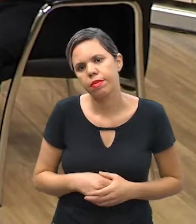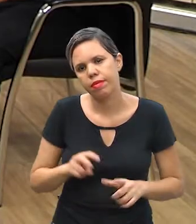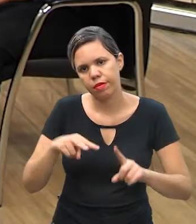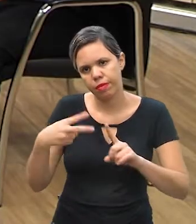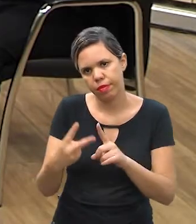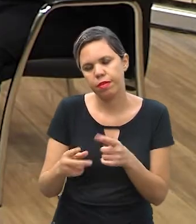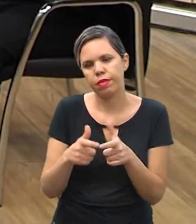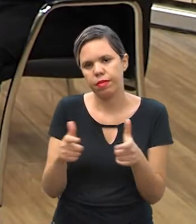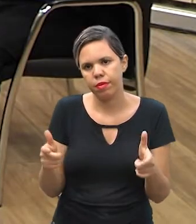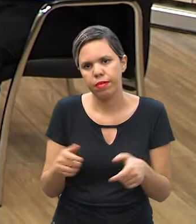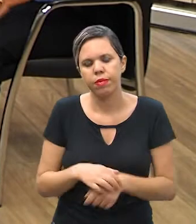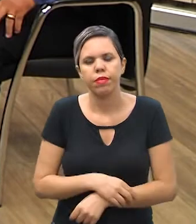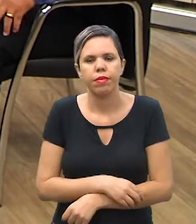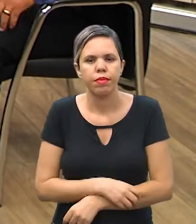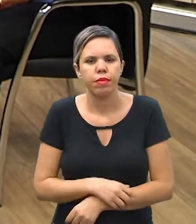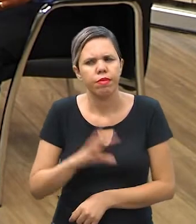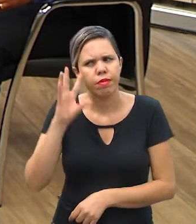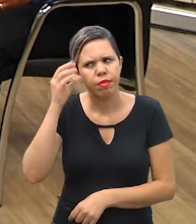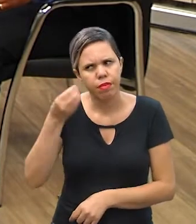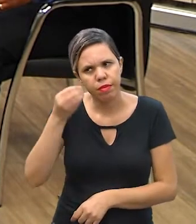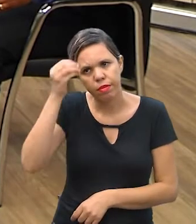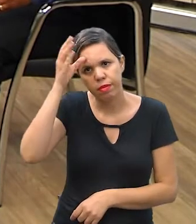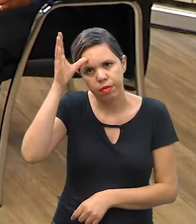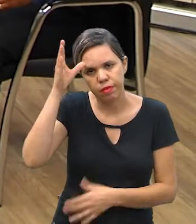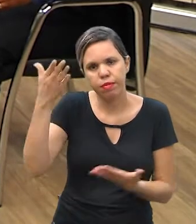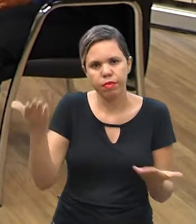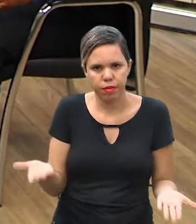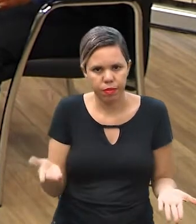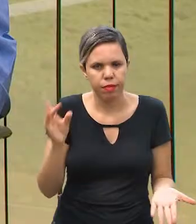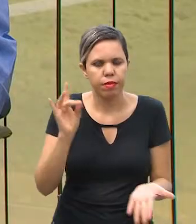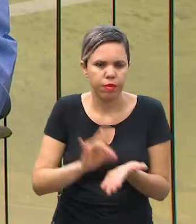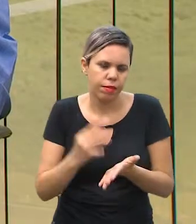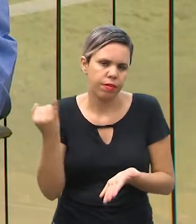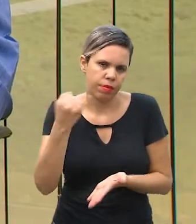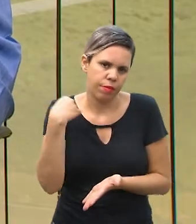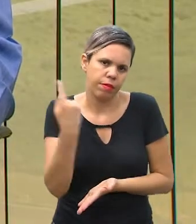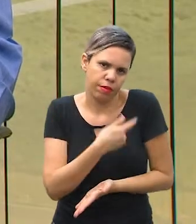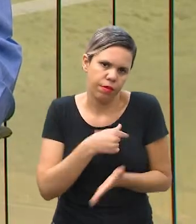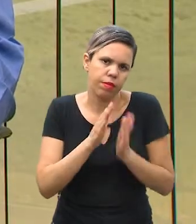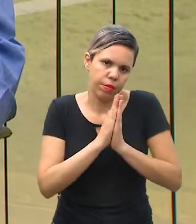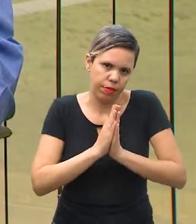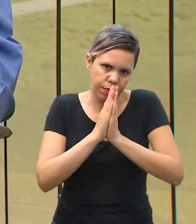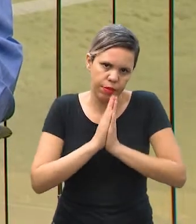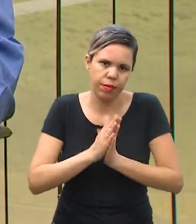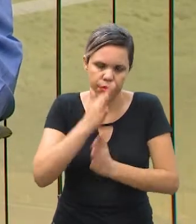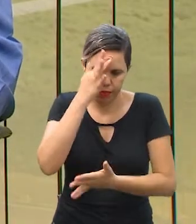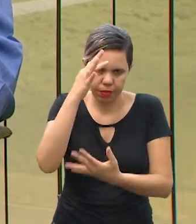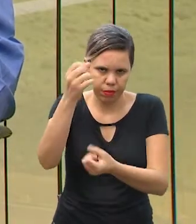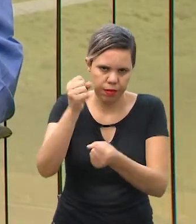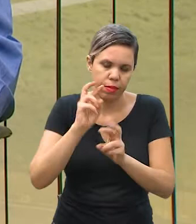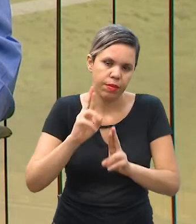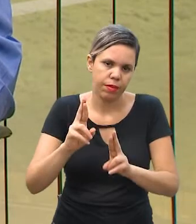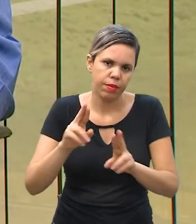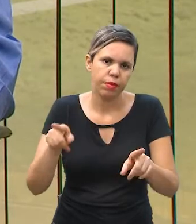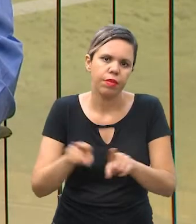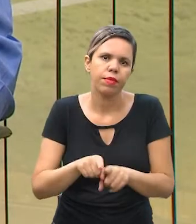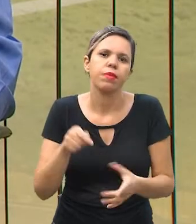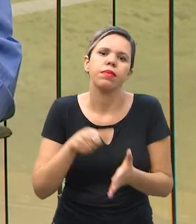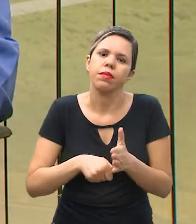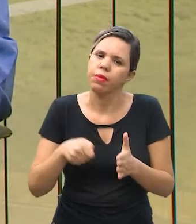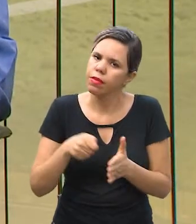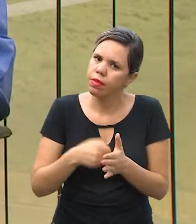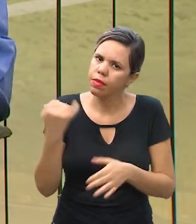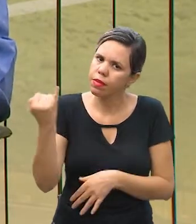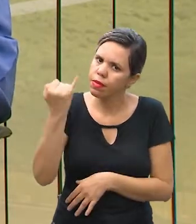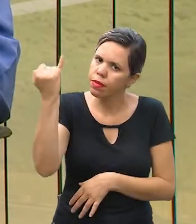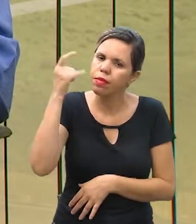essa perspectiva foi se ampliando. E eu fui entendendo que, de fato, era importante a gente rezar para alimentar essa fé, essa esperança, mas